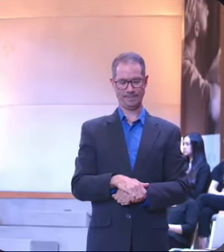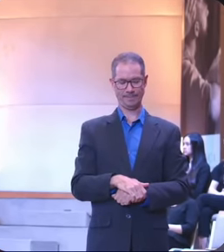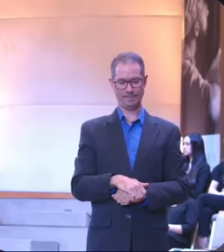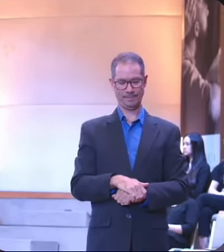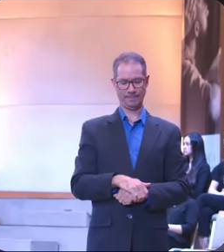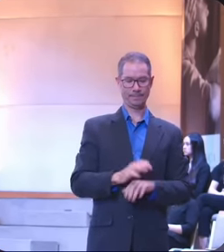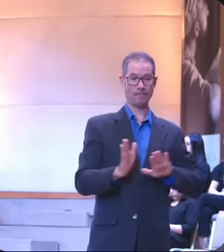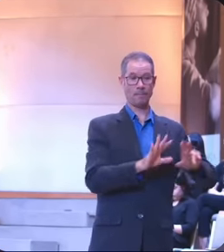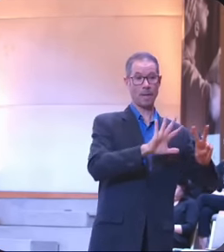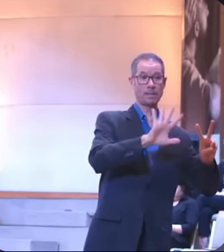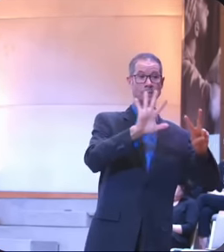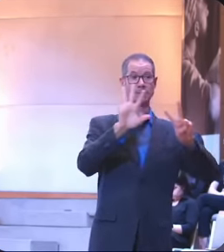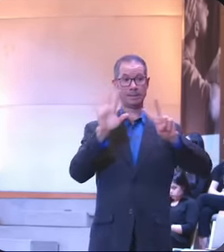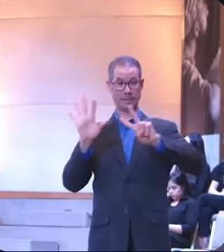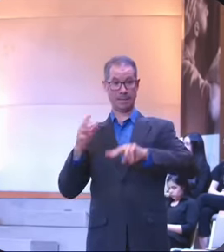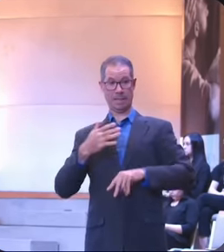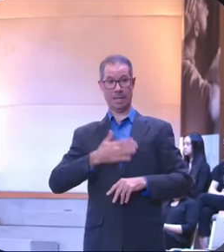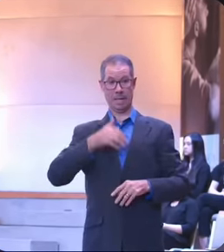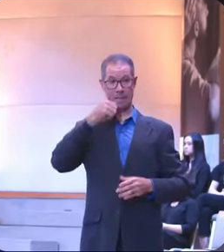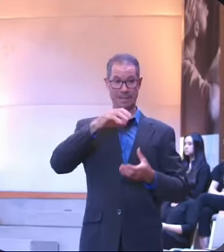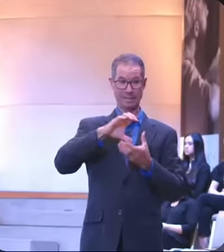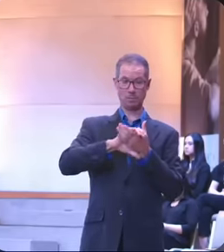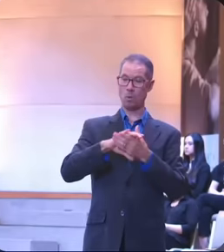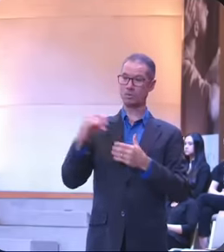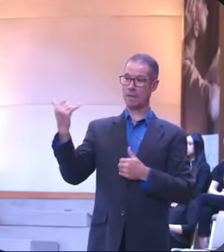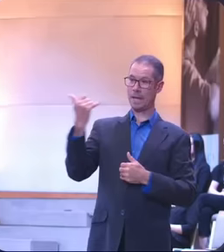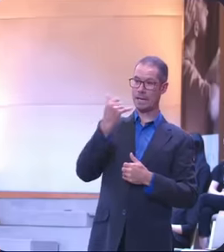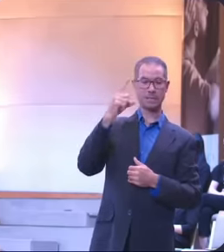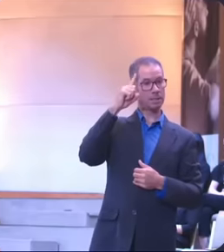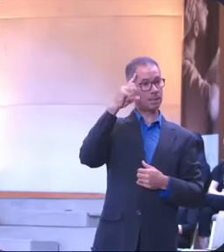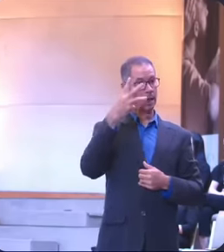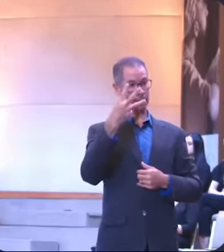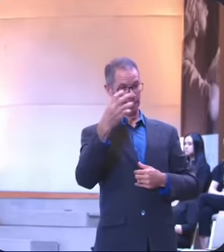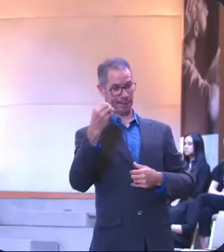Essa semana a Mina recebeu lá um recadinho no dia 30,